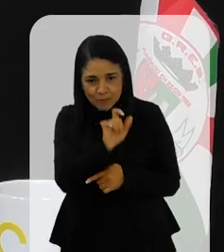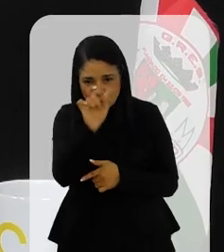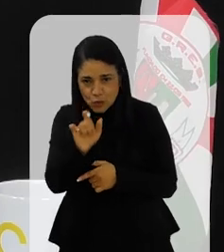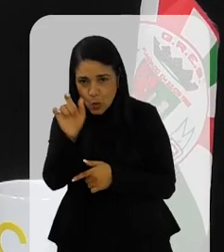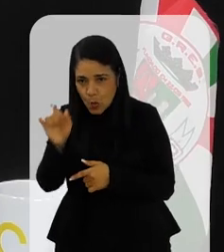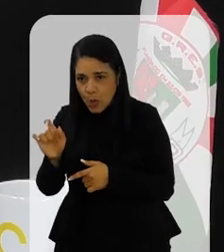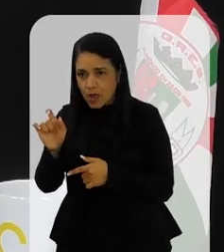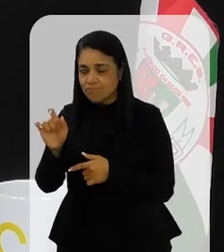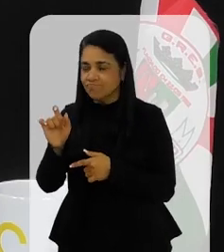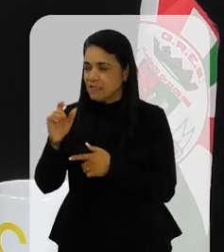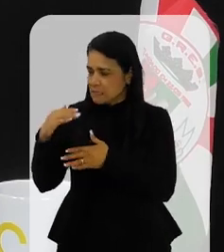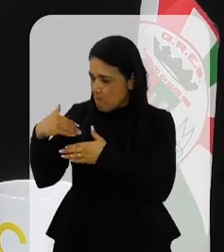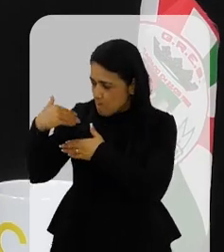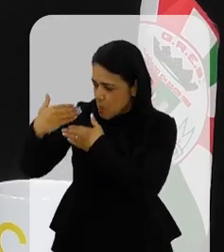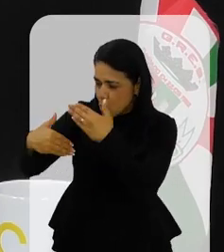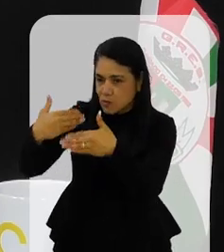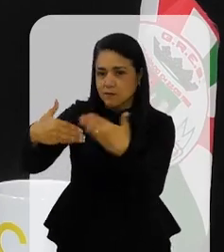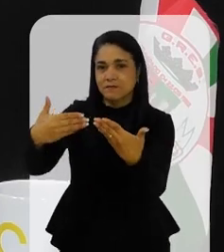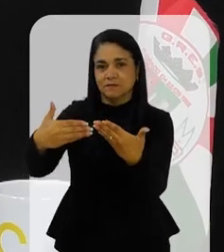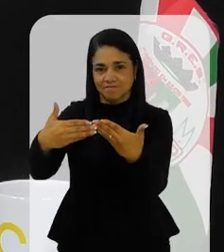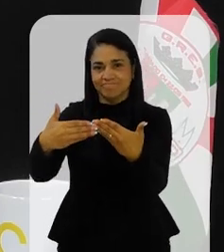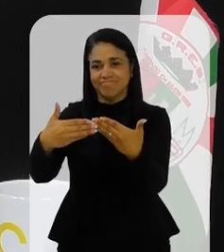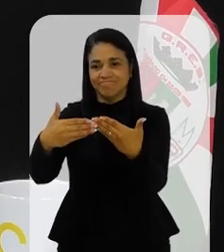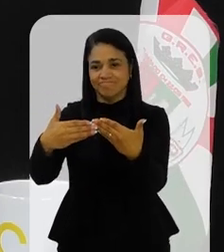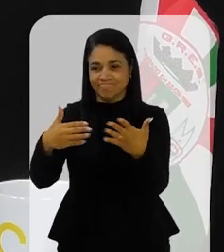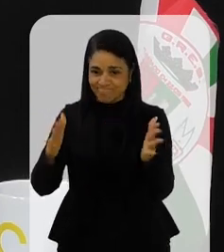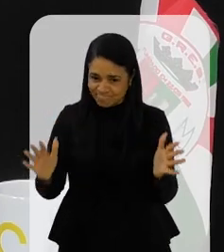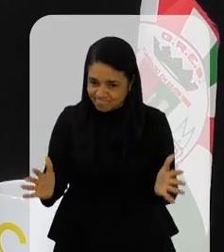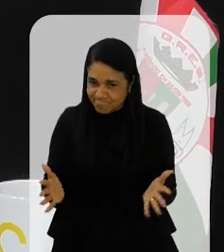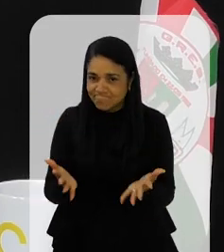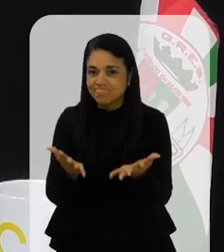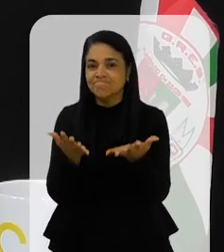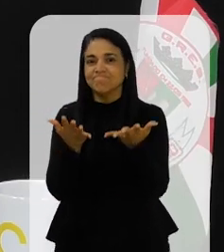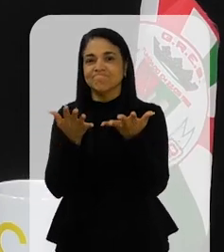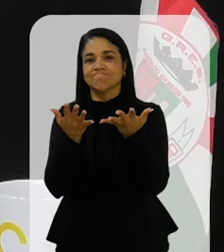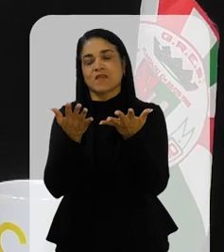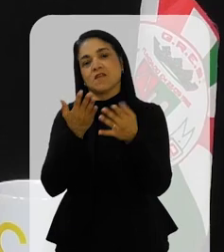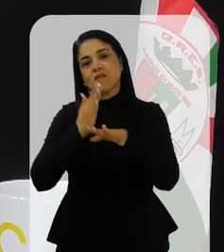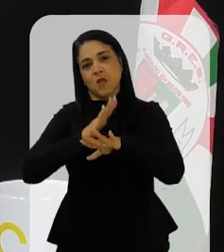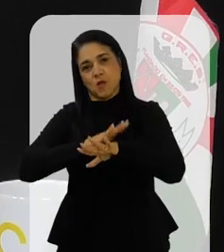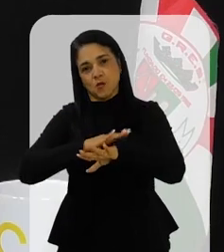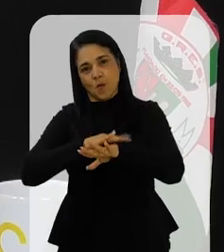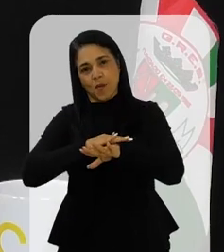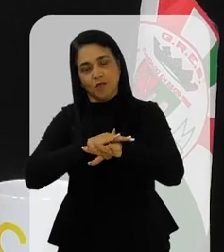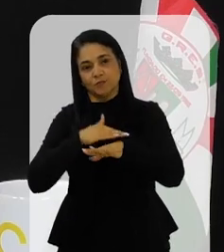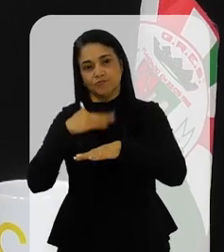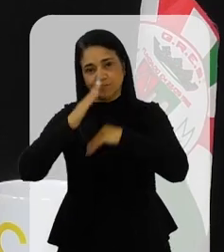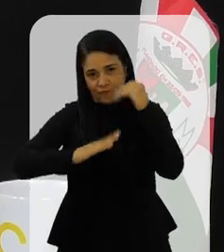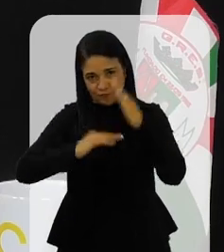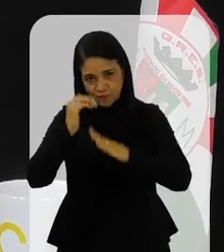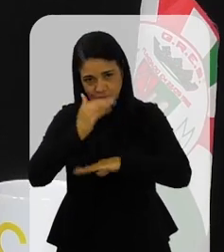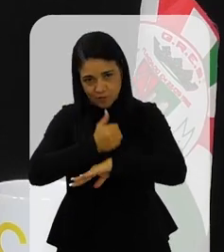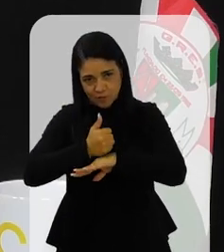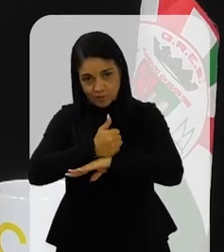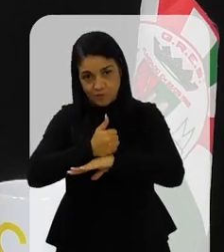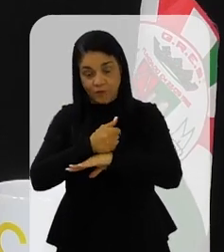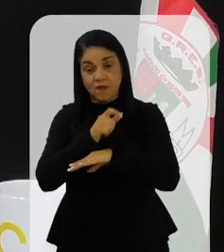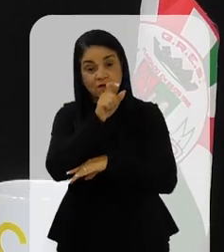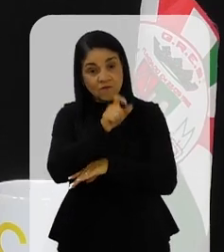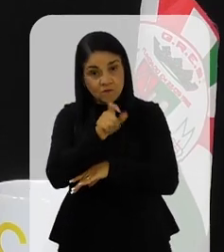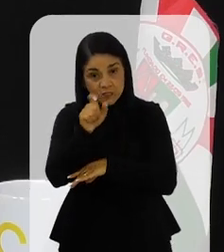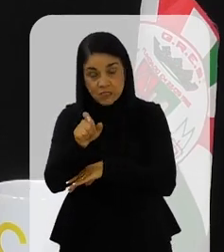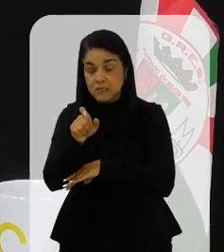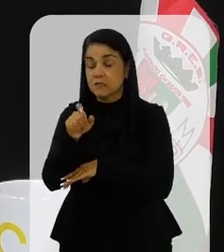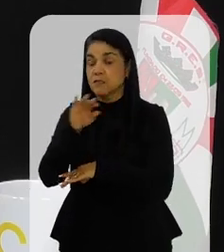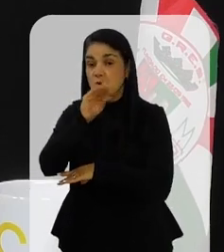desse quebra-cabeça, né, é que nos exaltece em questão de vários momentos, né, que através de vocês que nos